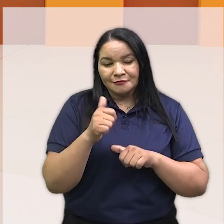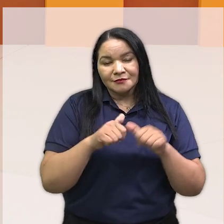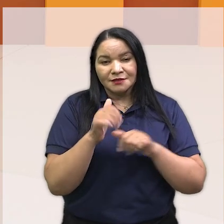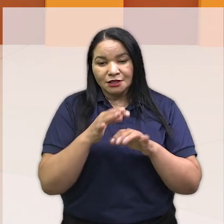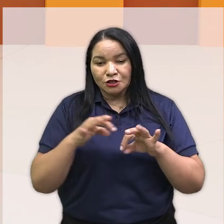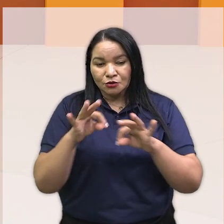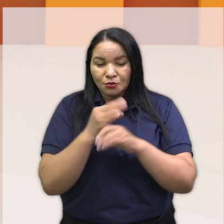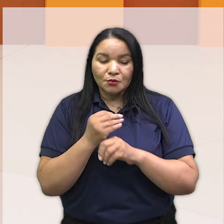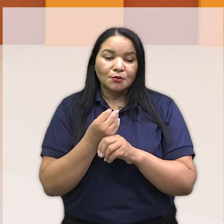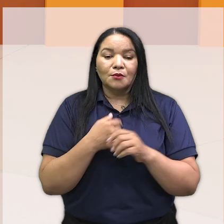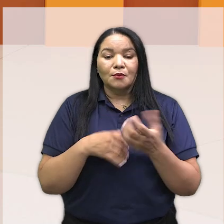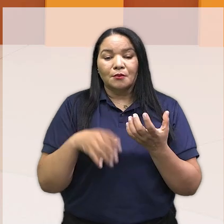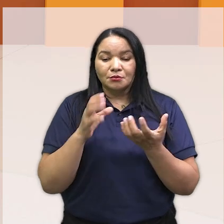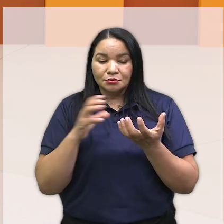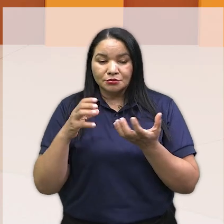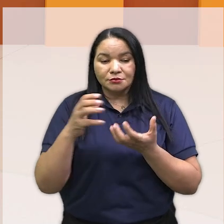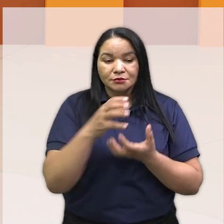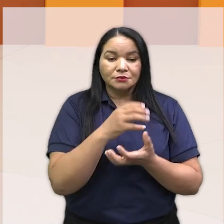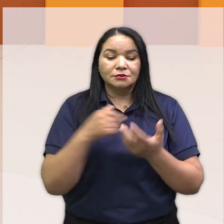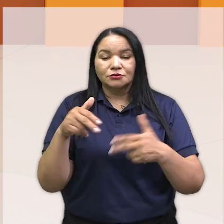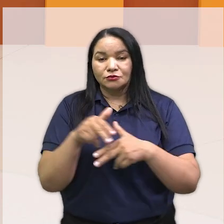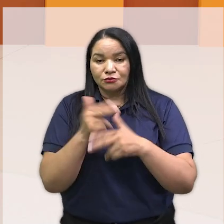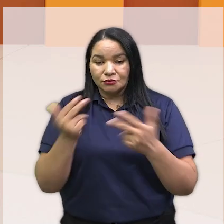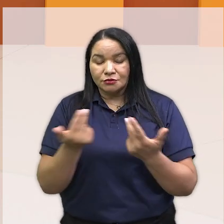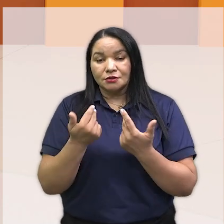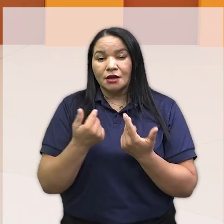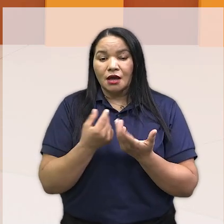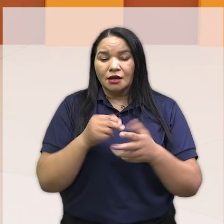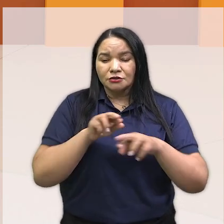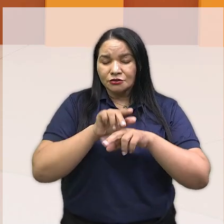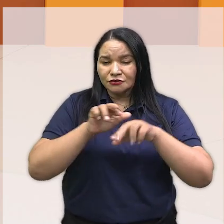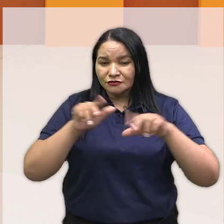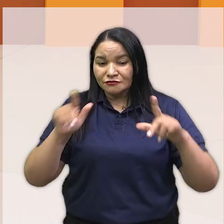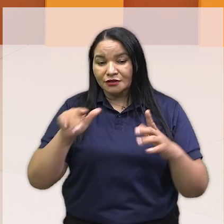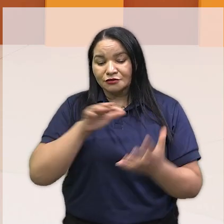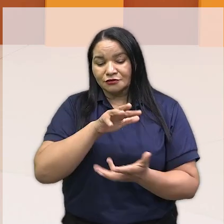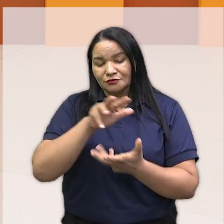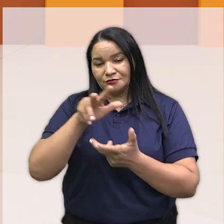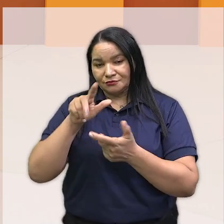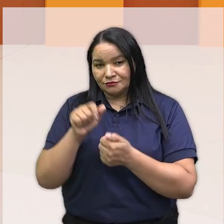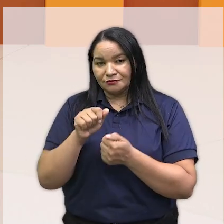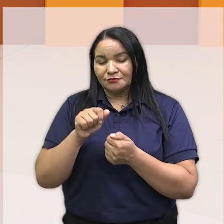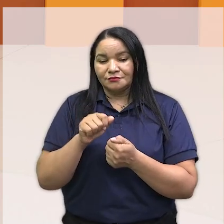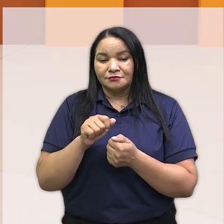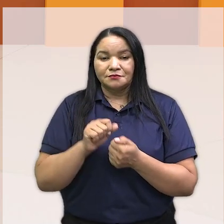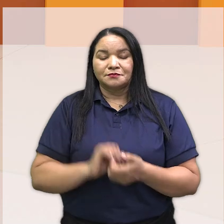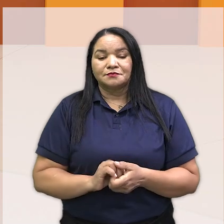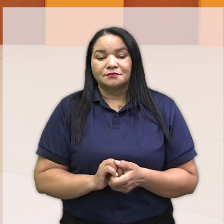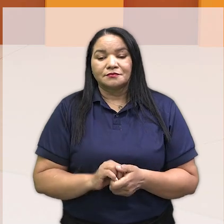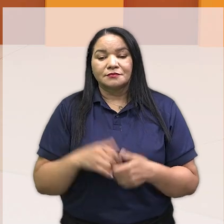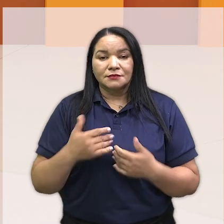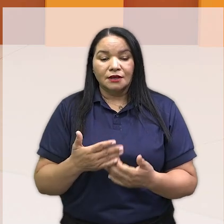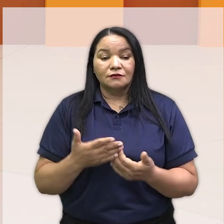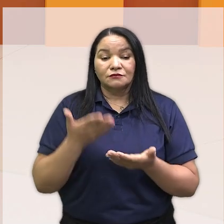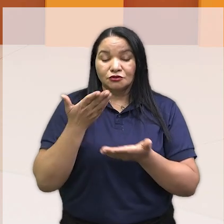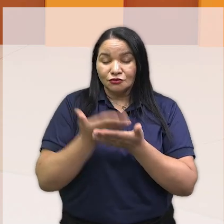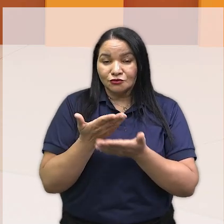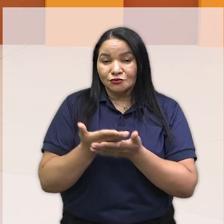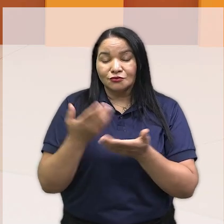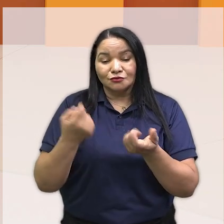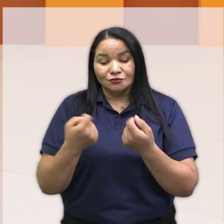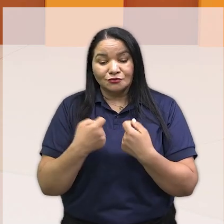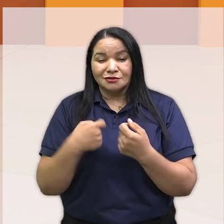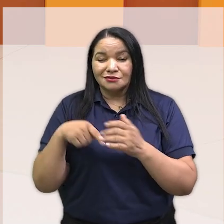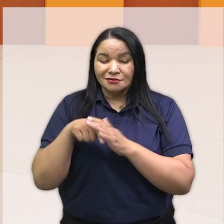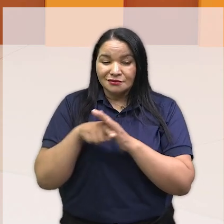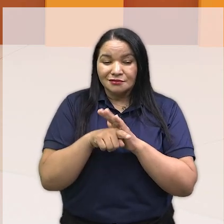analisando essas etnias, elas vão ser muito diversas ao redor do planeta, tá? Então, são estudos